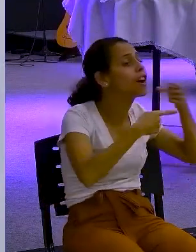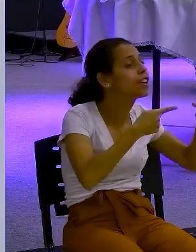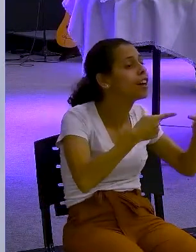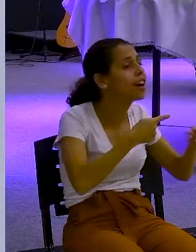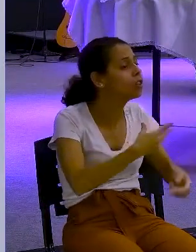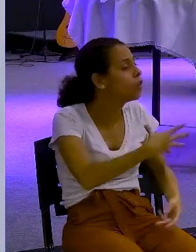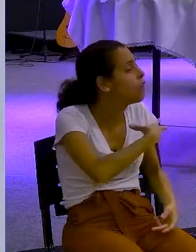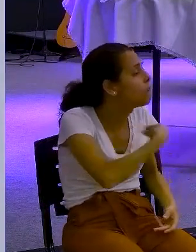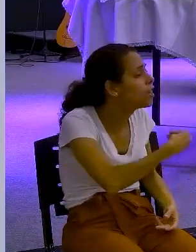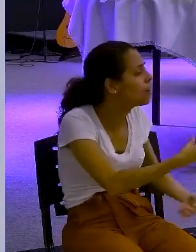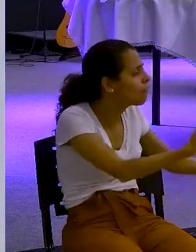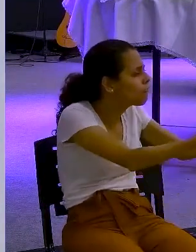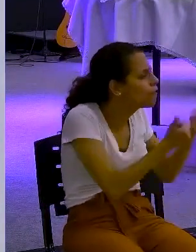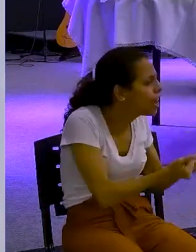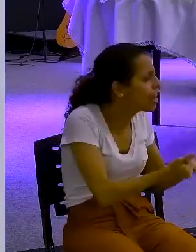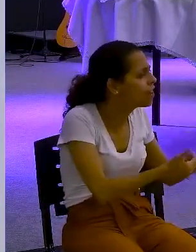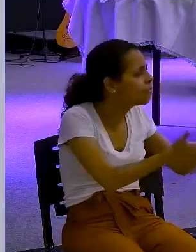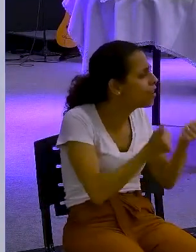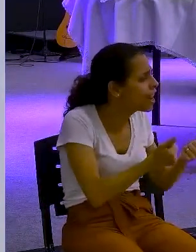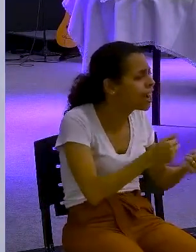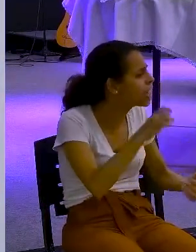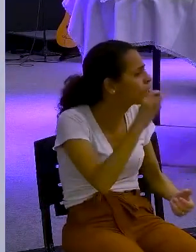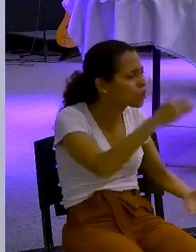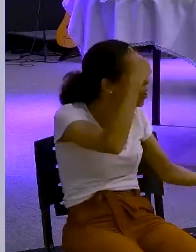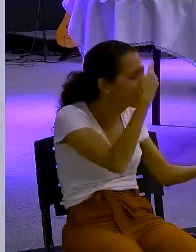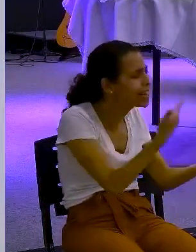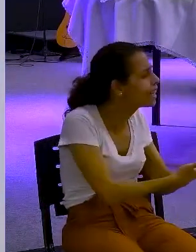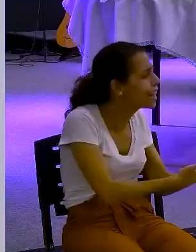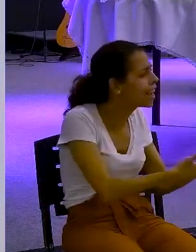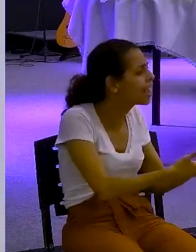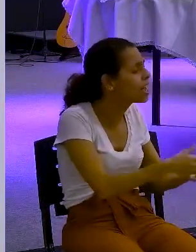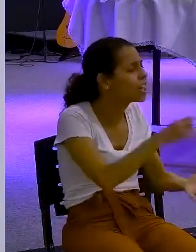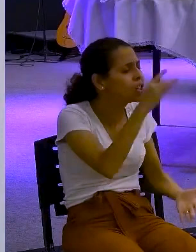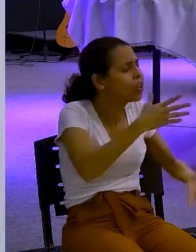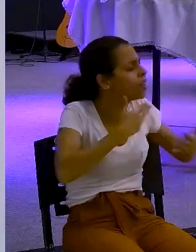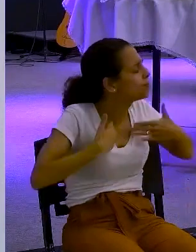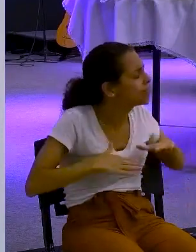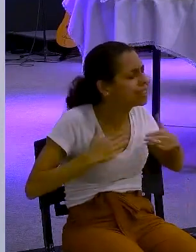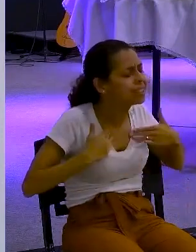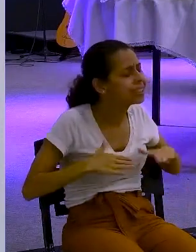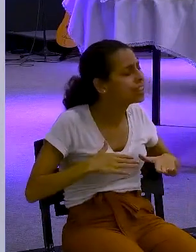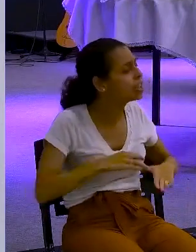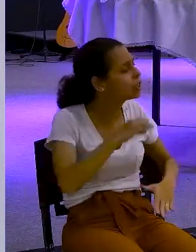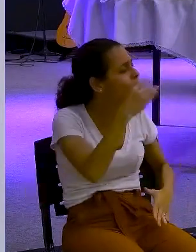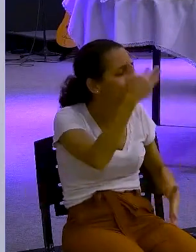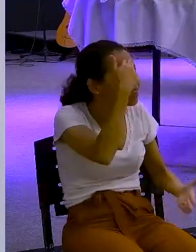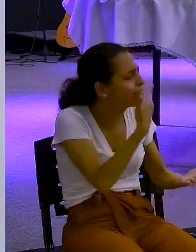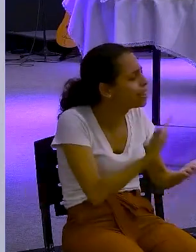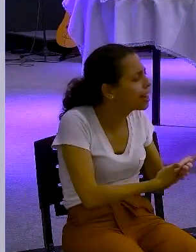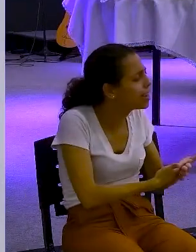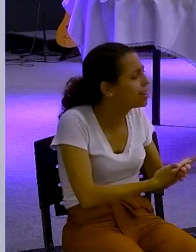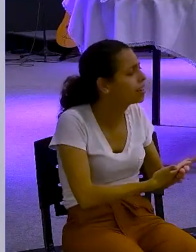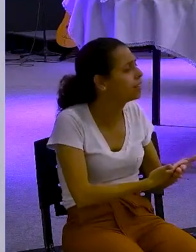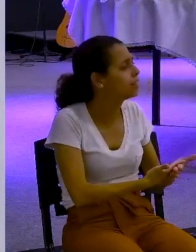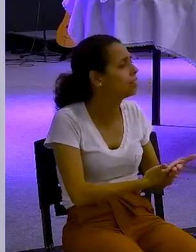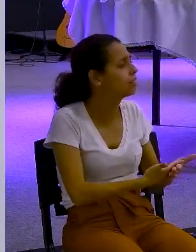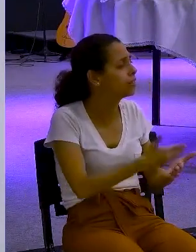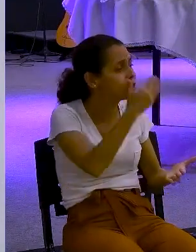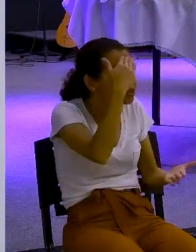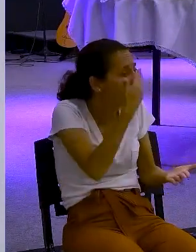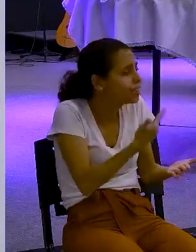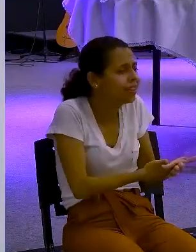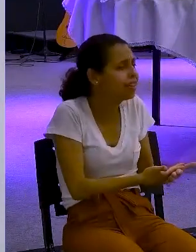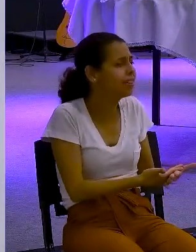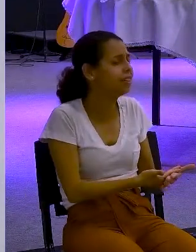você vir. Filho, é só você crer. Filho, é só você descansar em mim. Creia em mim e será salvo.